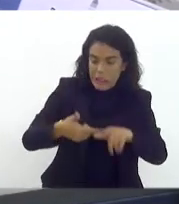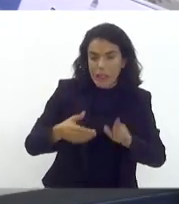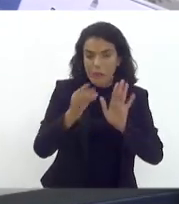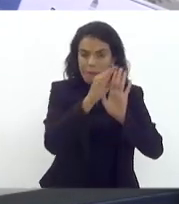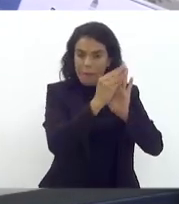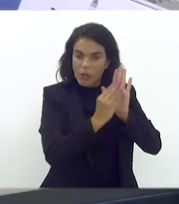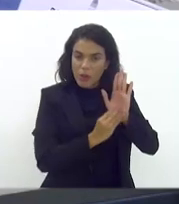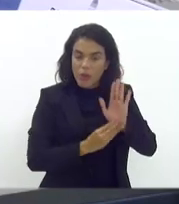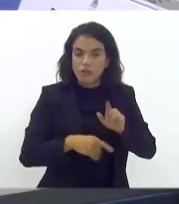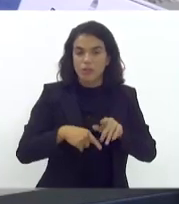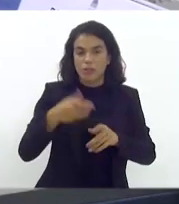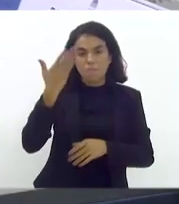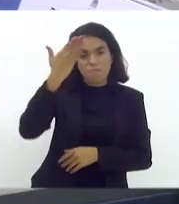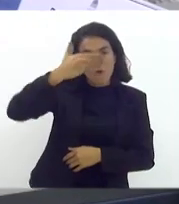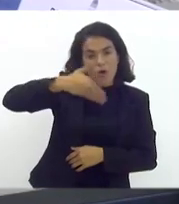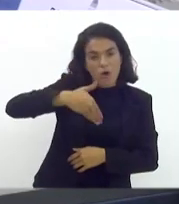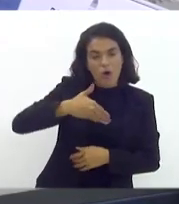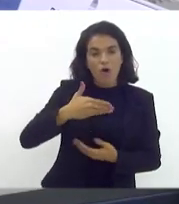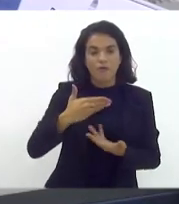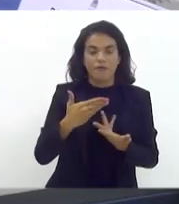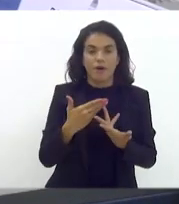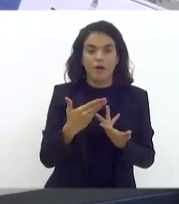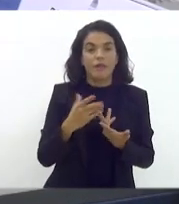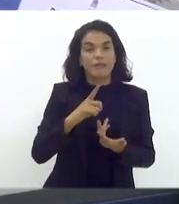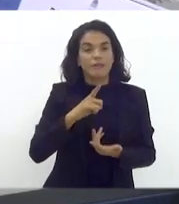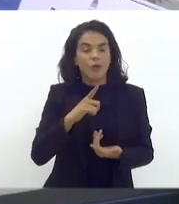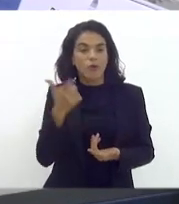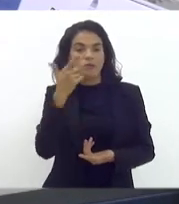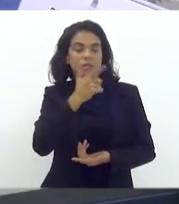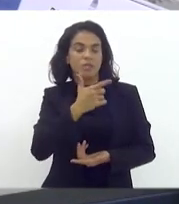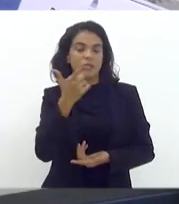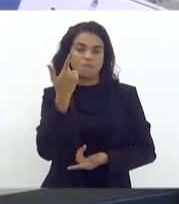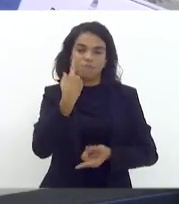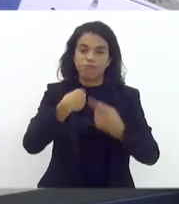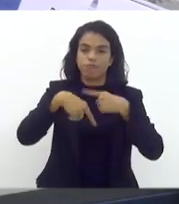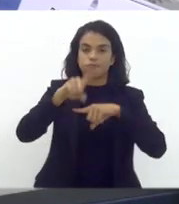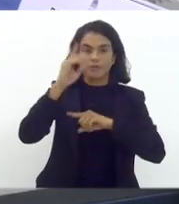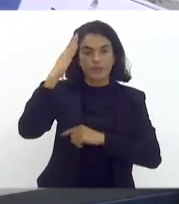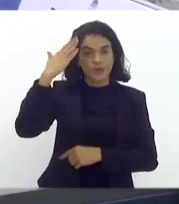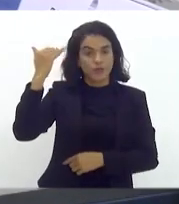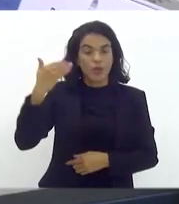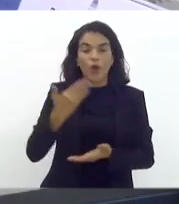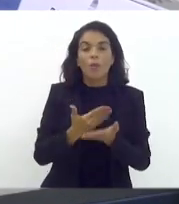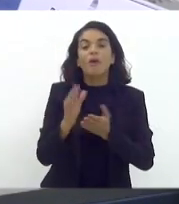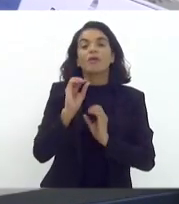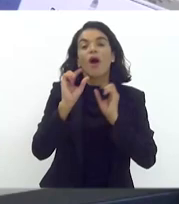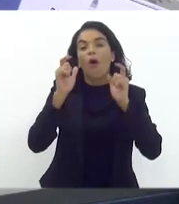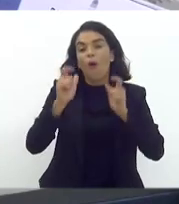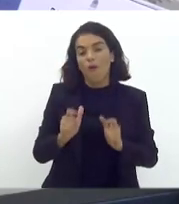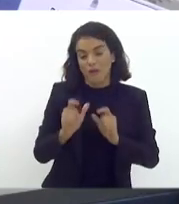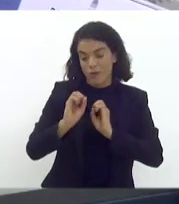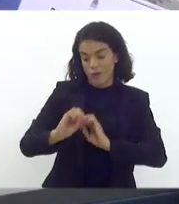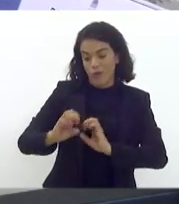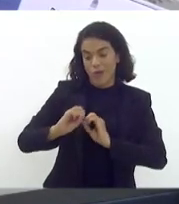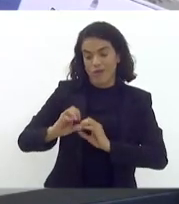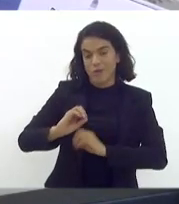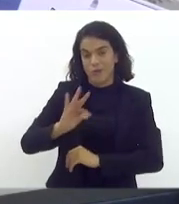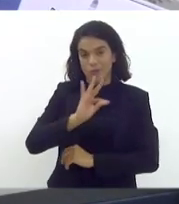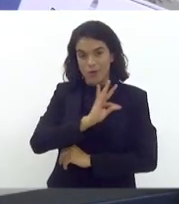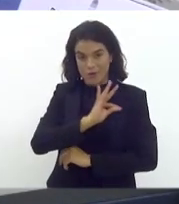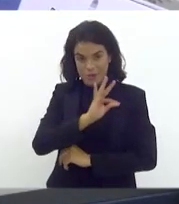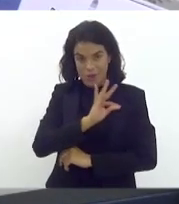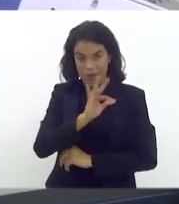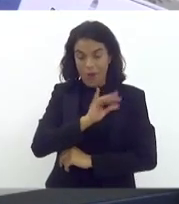metodologia de produção probatória é ter sucesso ela começa na educação do policial a educação é elemento de